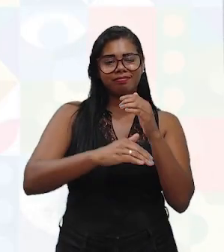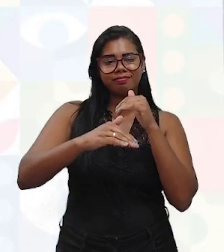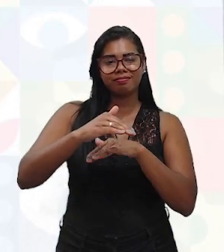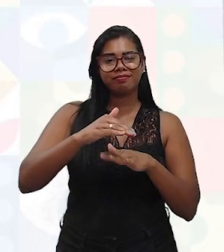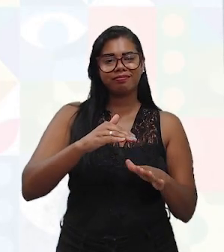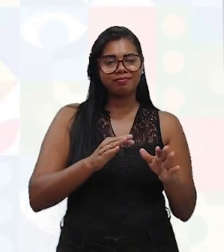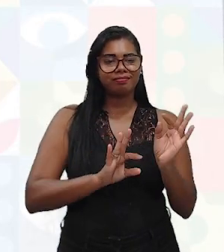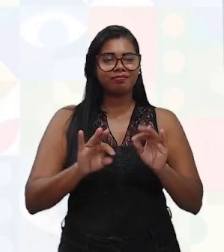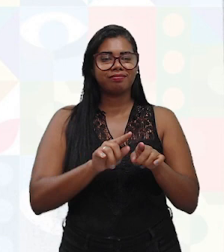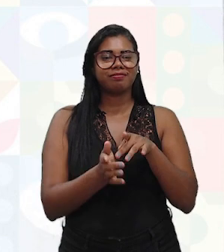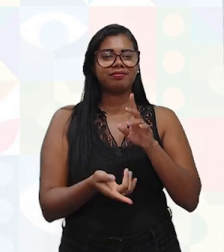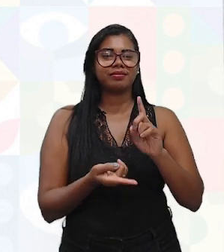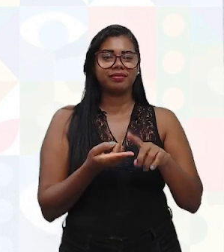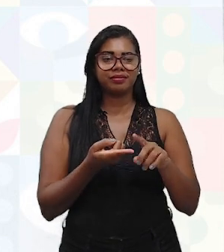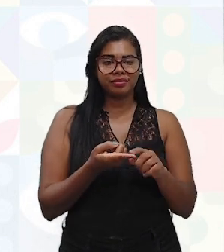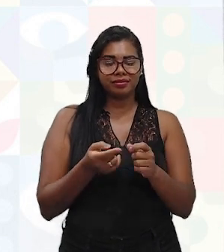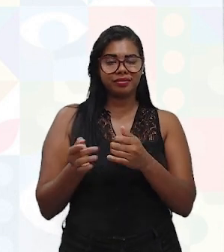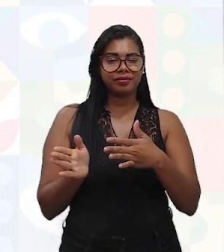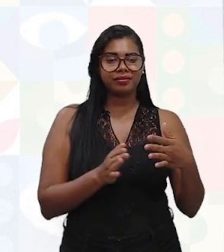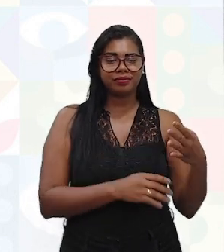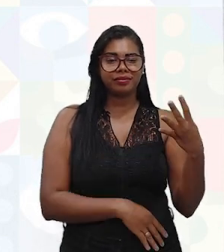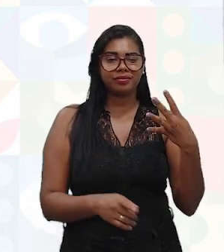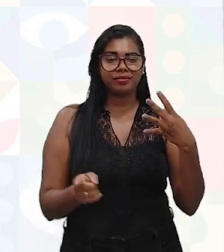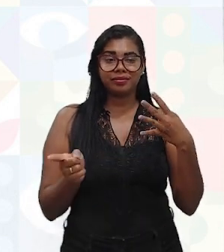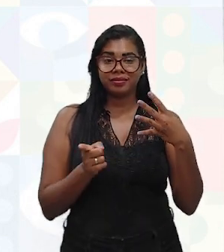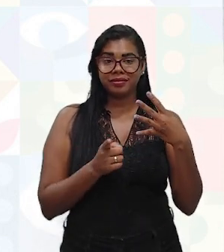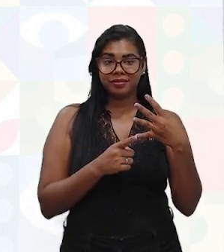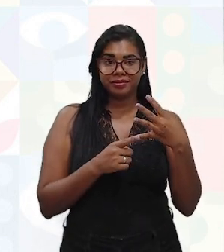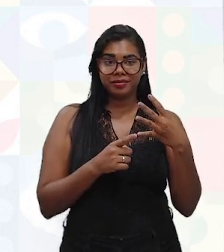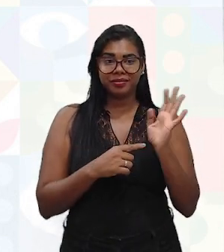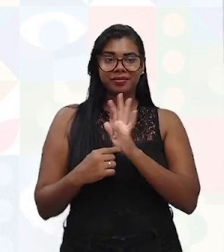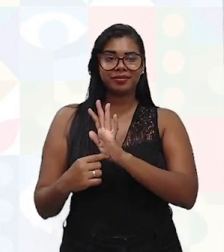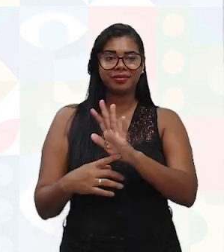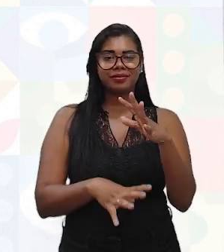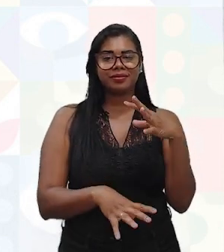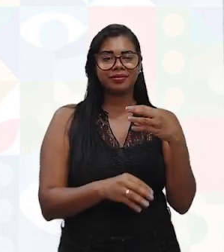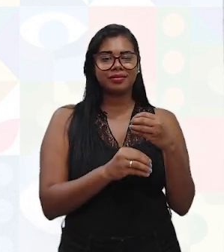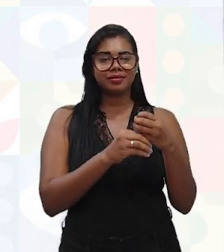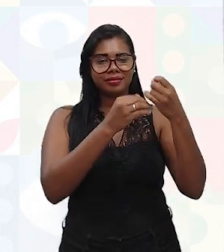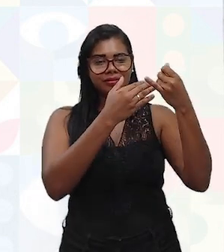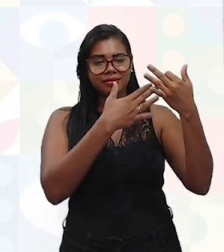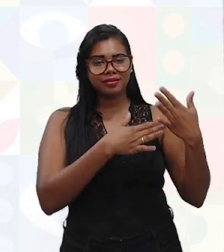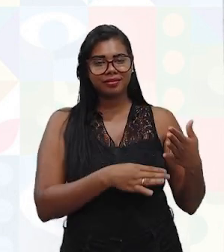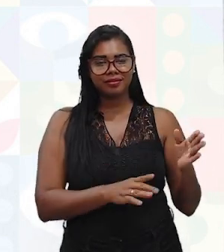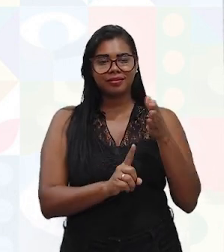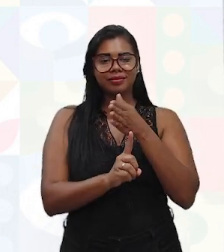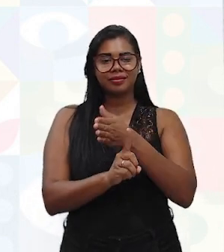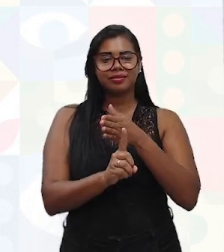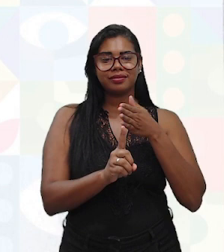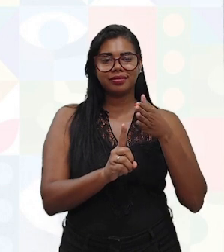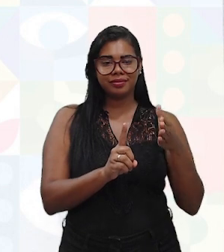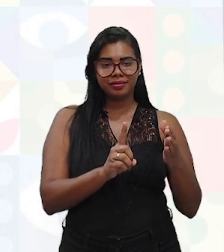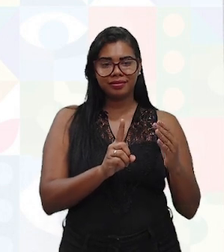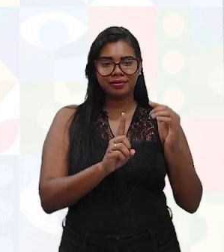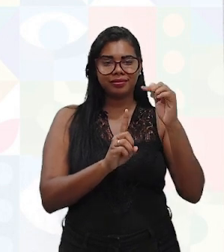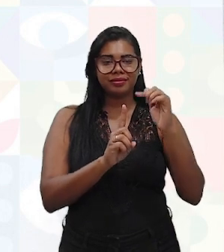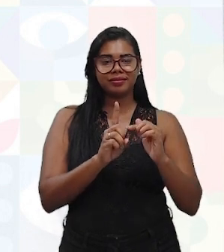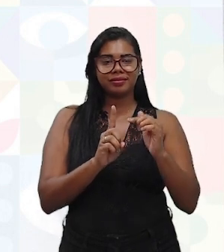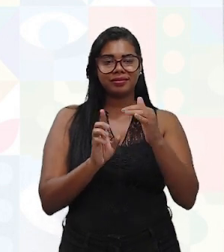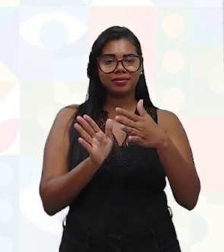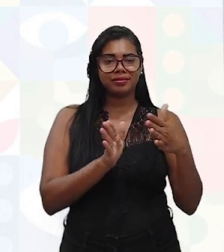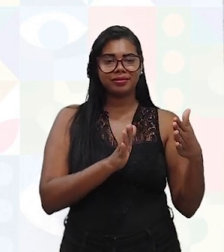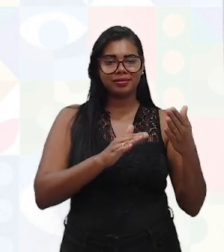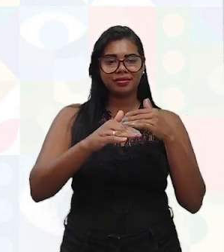né? Nessa unidade 4, vamos falar sobre o dimensionamento e os níveis de recomposição